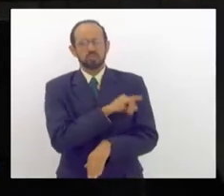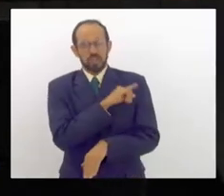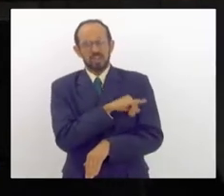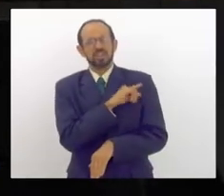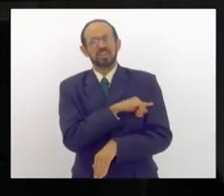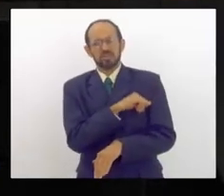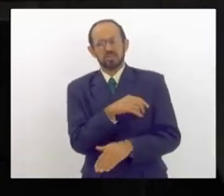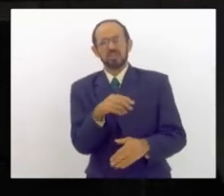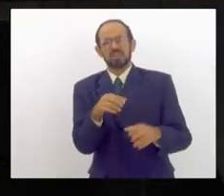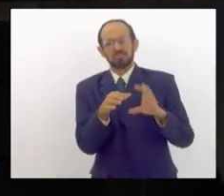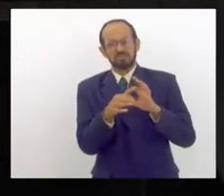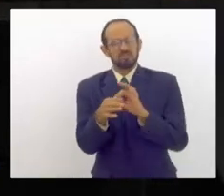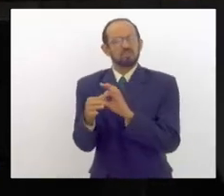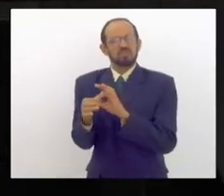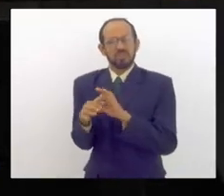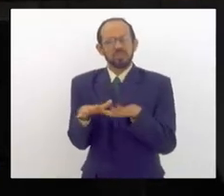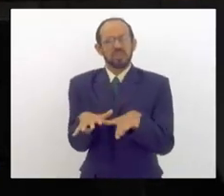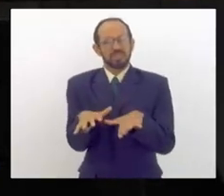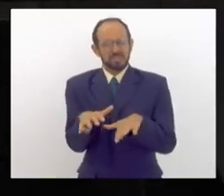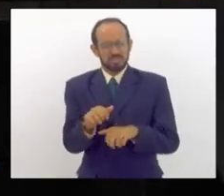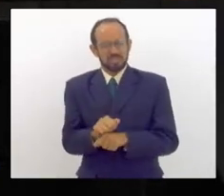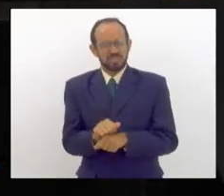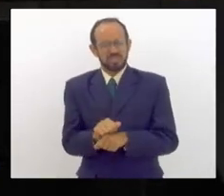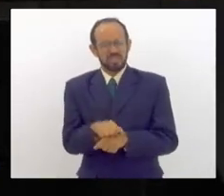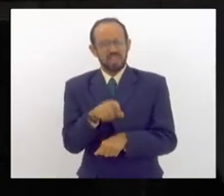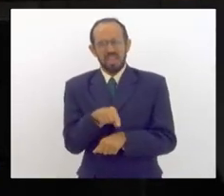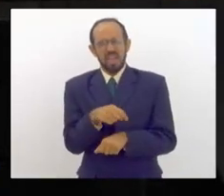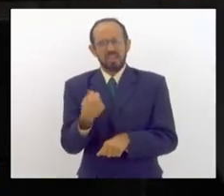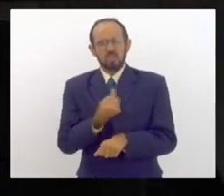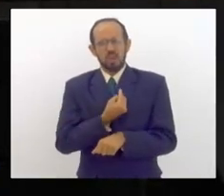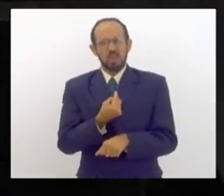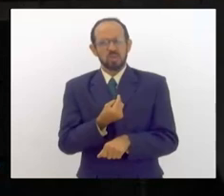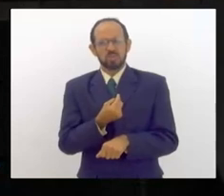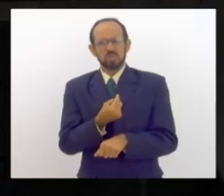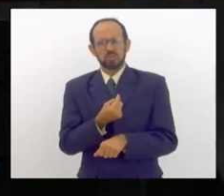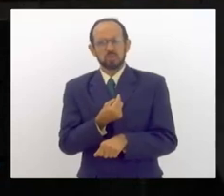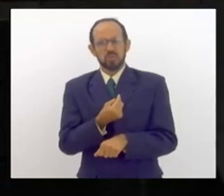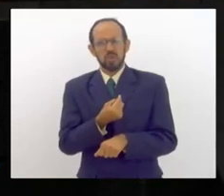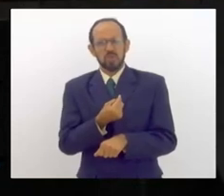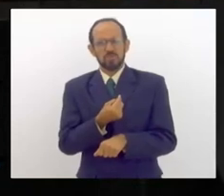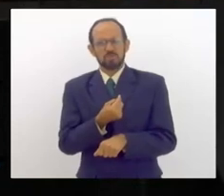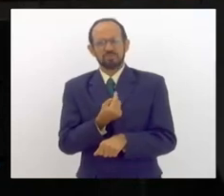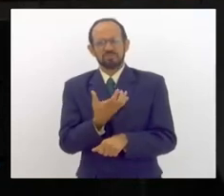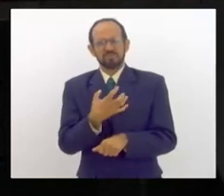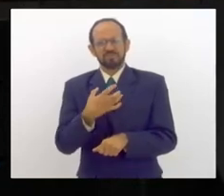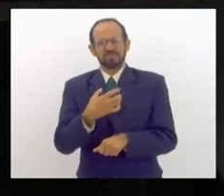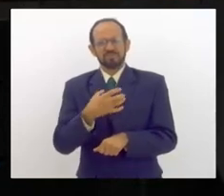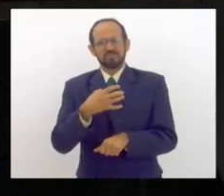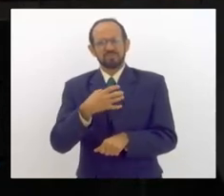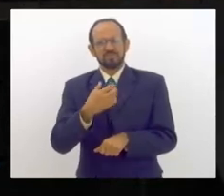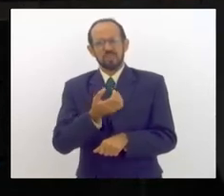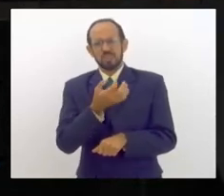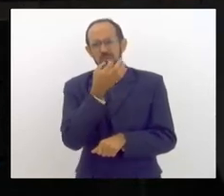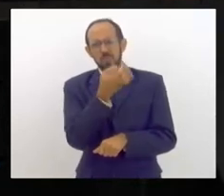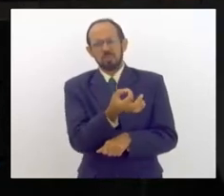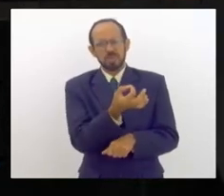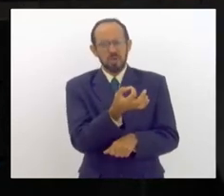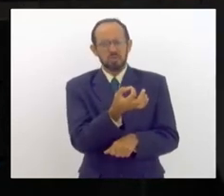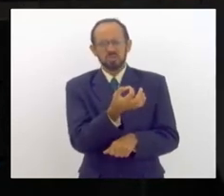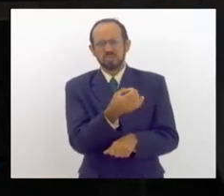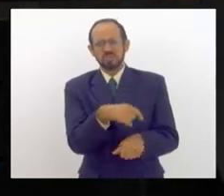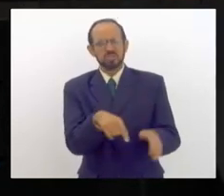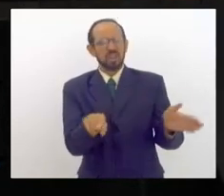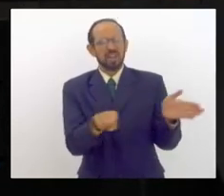E fica aqui não só o nosso repúdio a essa postura do governador e também do prefeito do Rio de Janeiro,